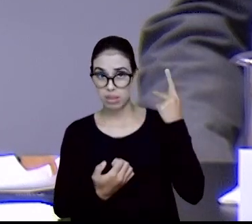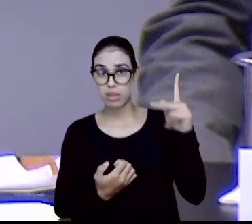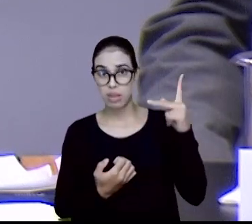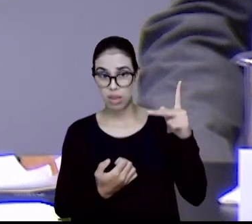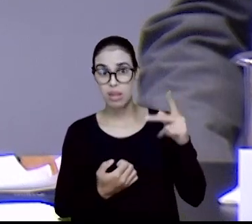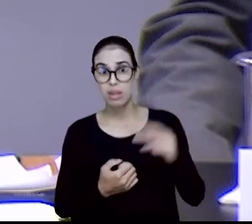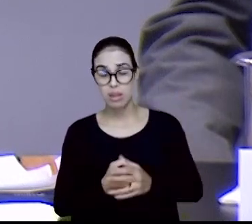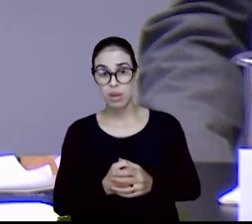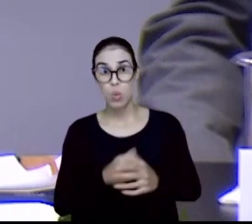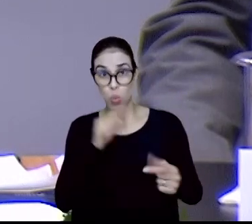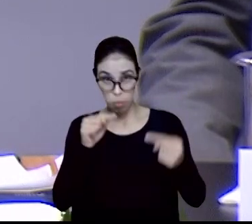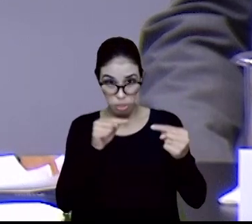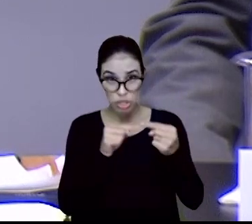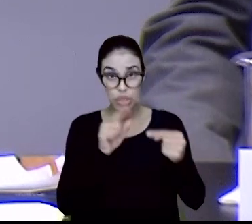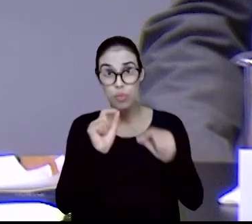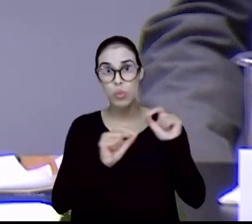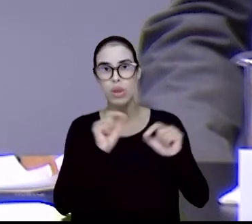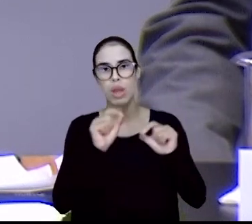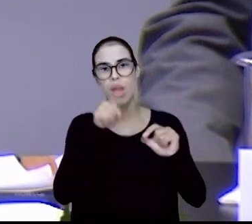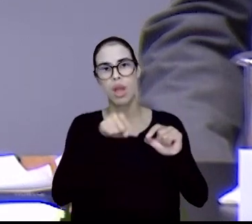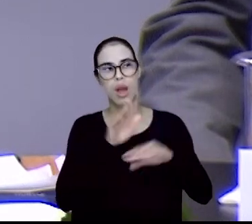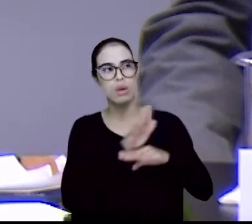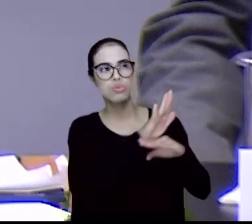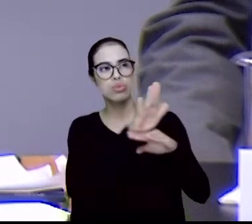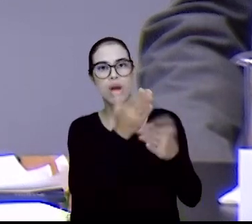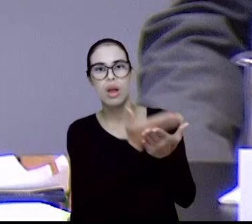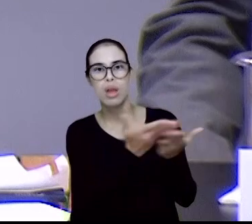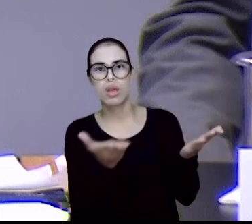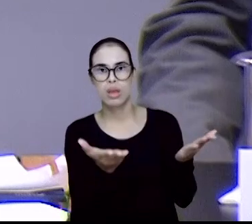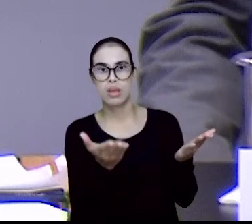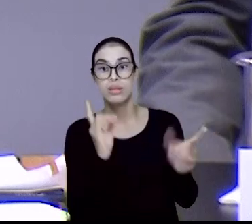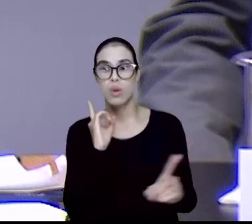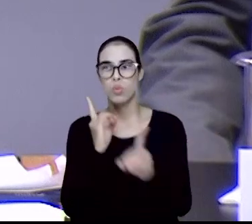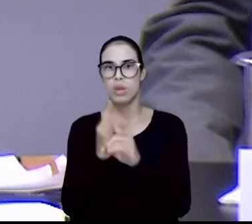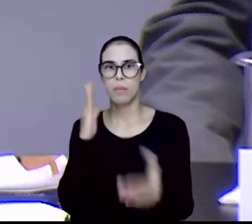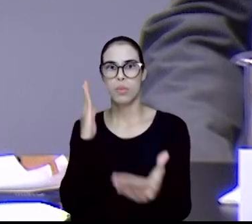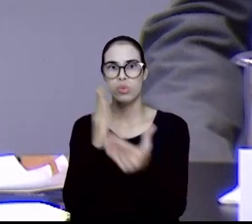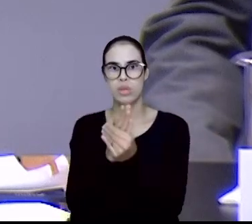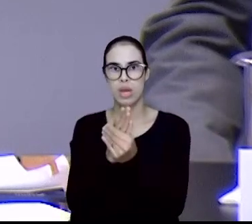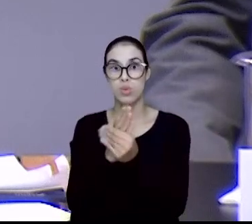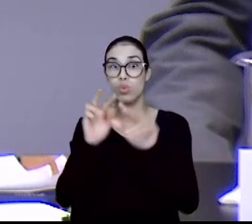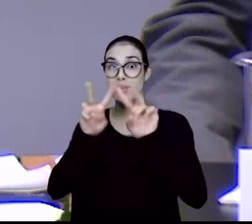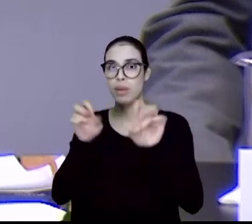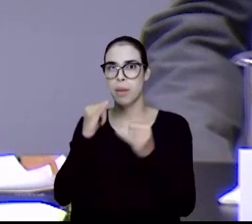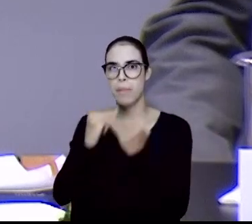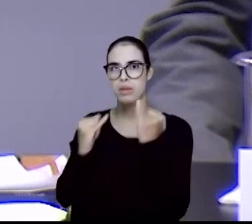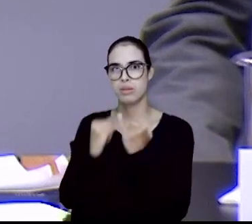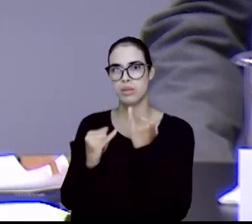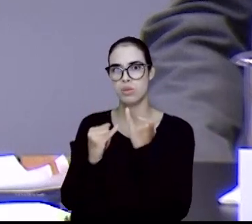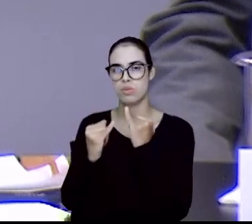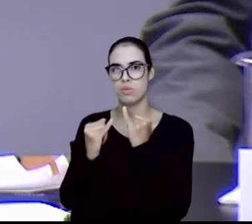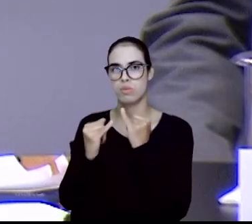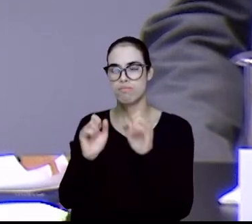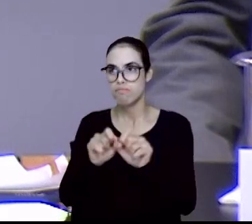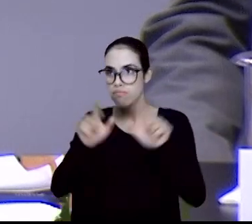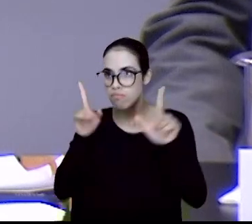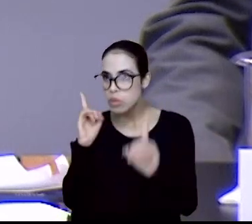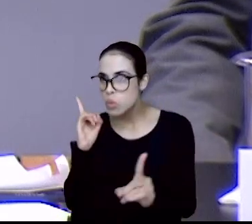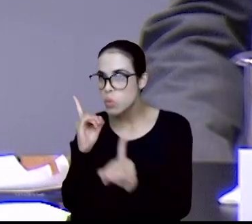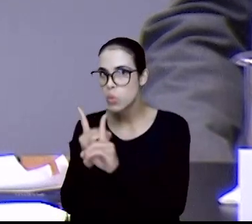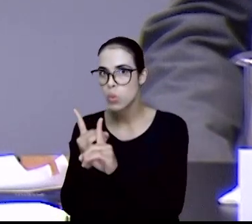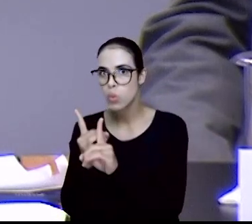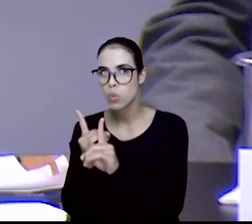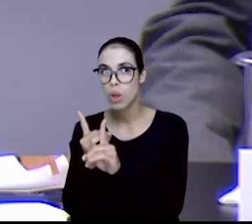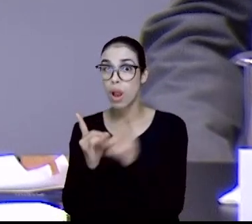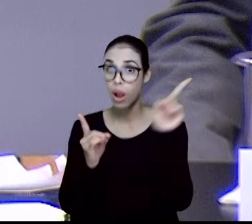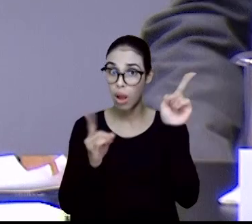é facilitar a localização de precedentes. A gente não tem isso no Brasil, pelo menos não institucionalizado. Mas está sendo desenvolvido